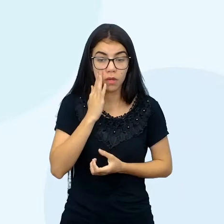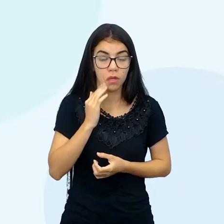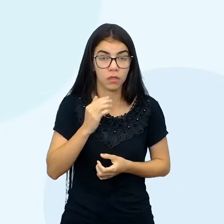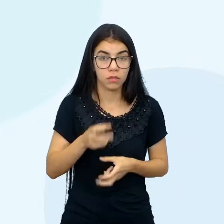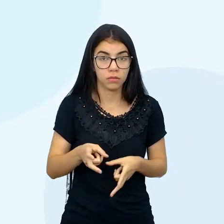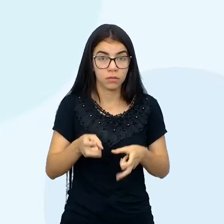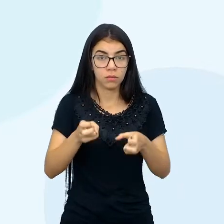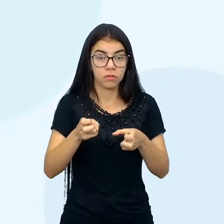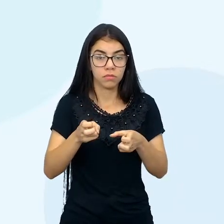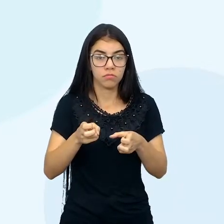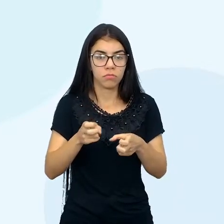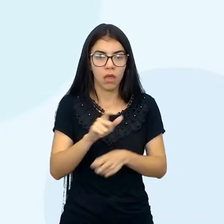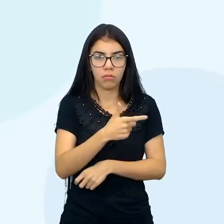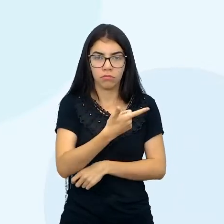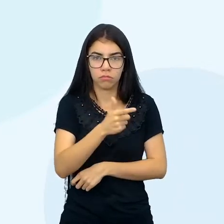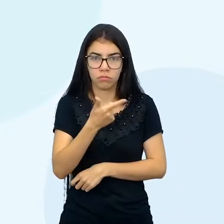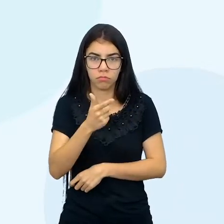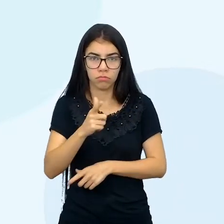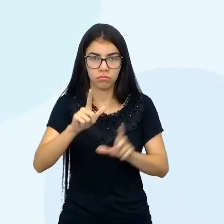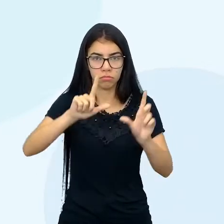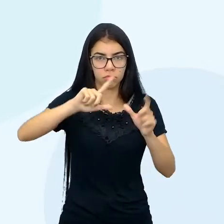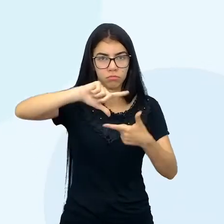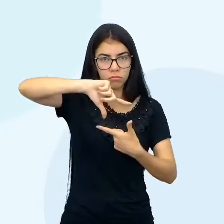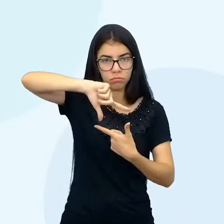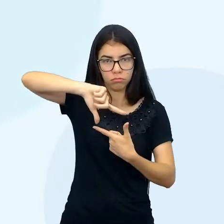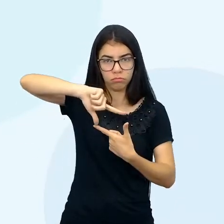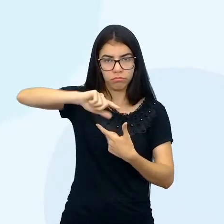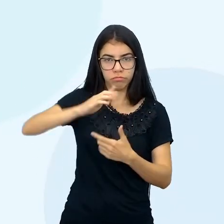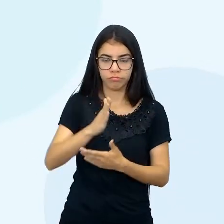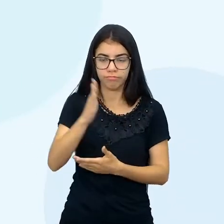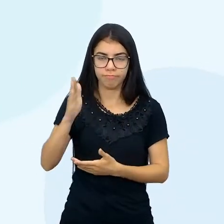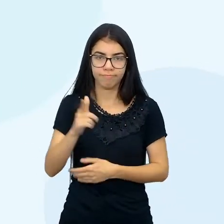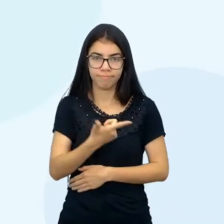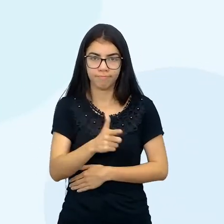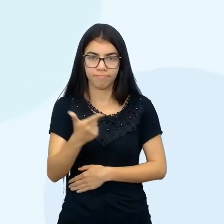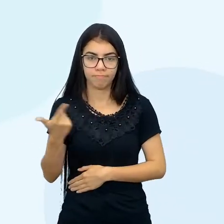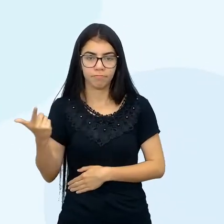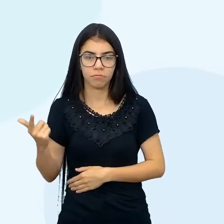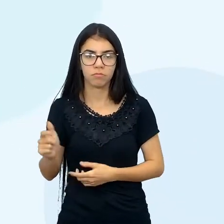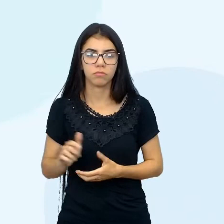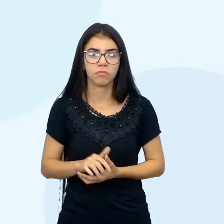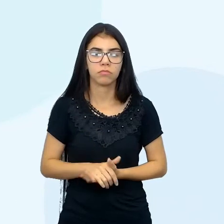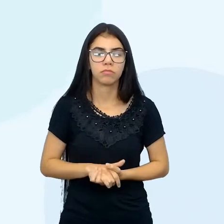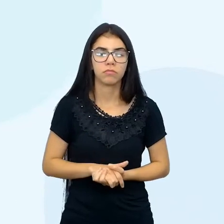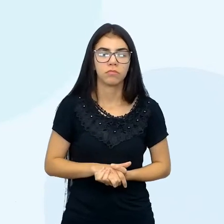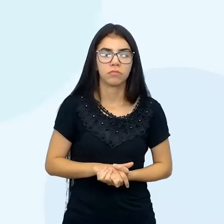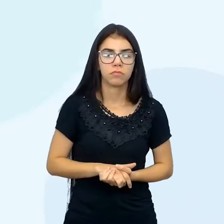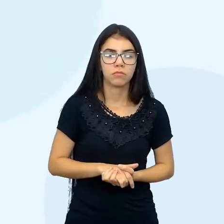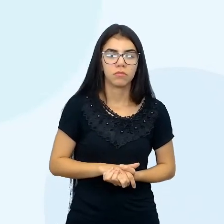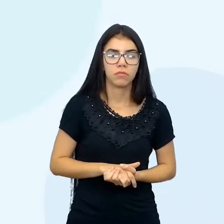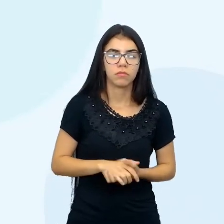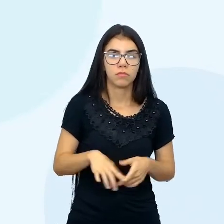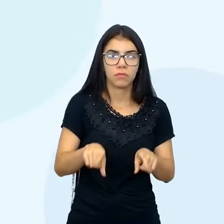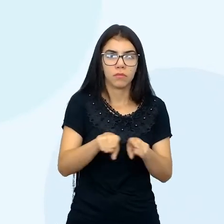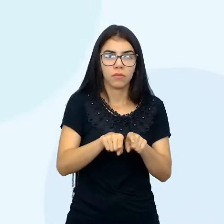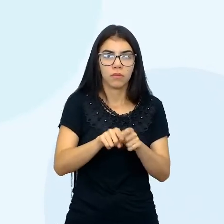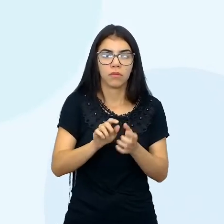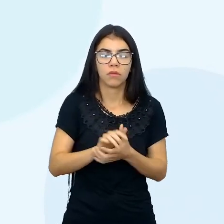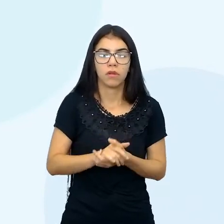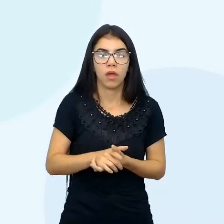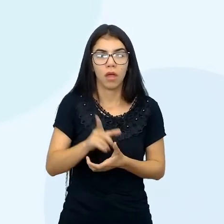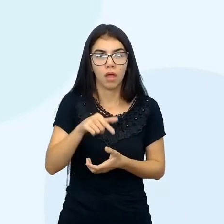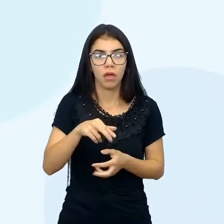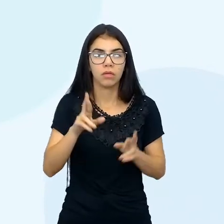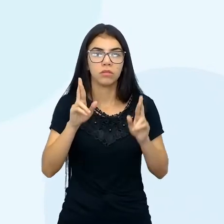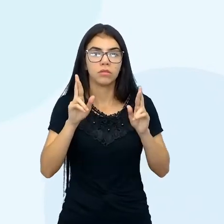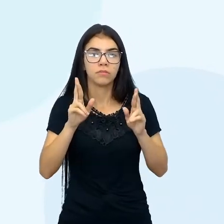nada do que está ao lado. Você não tem imagem ao lado. Tem um rapaz chorando. Sabe que eu imaginei um jogo de futebol, o time perdendo. Então, mas começa a criar expectativa. O